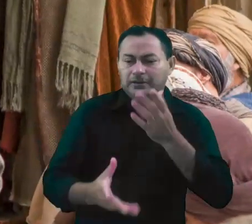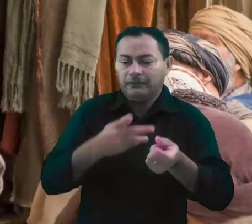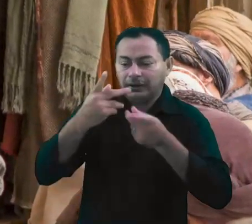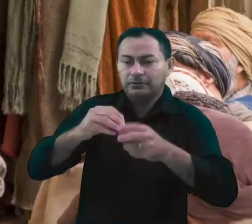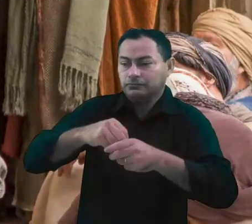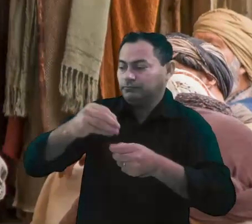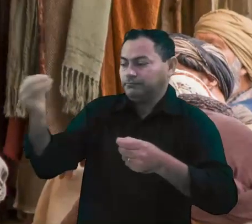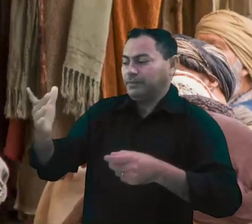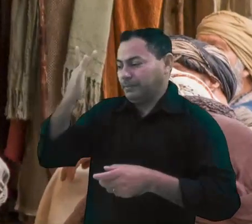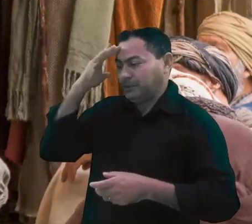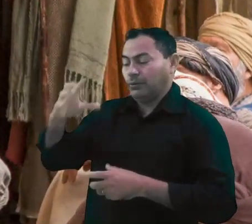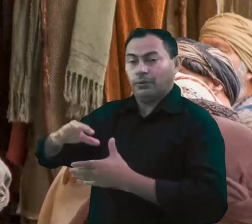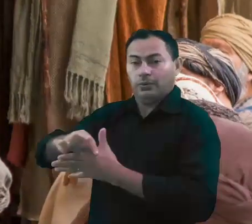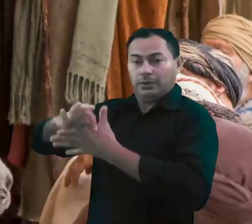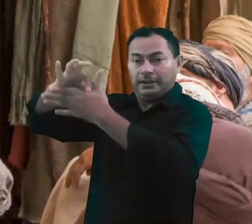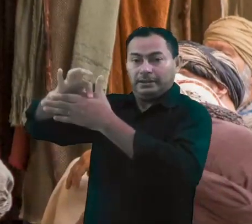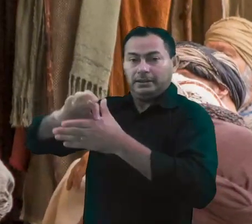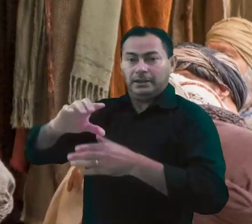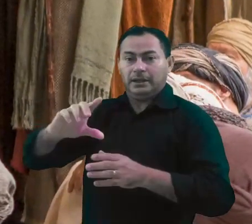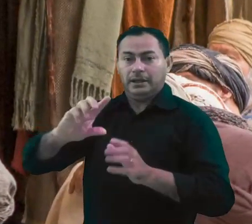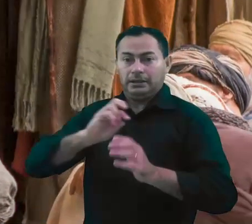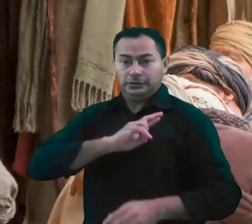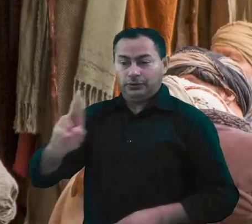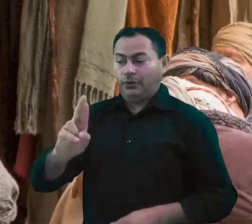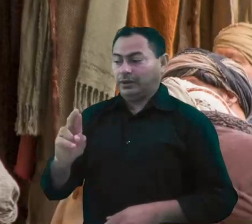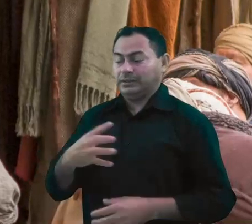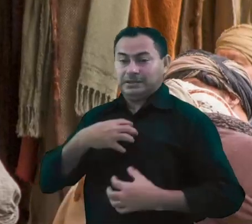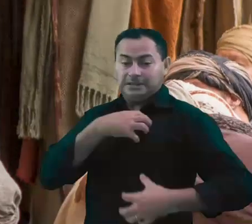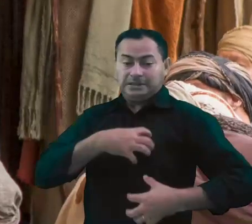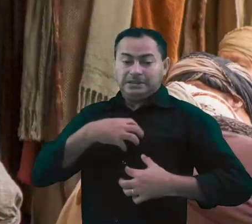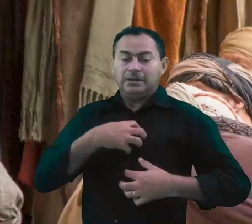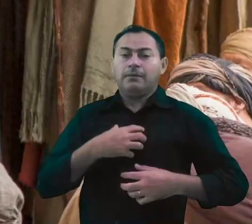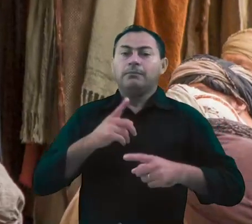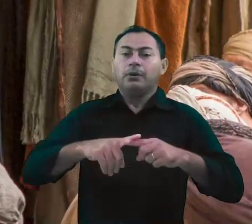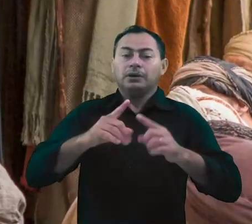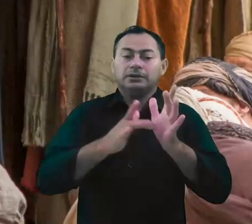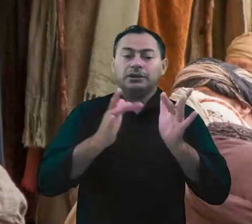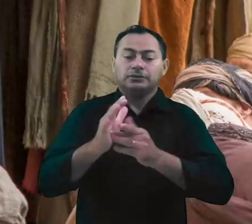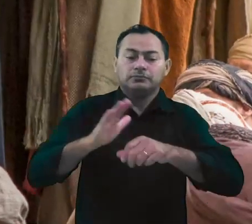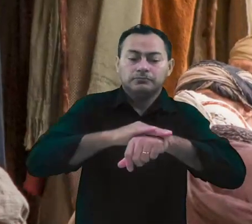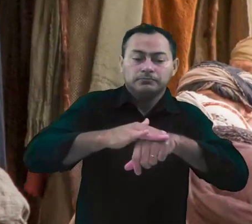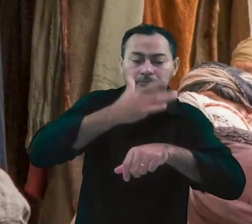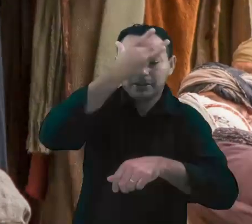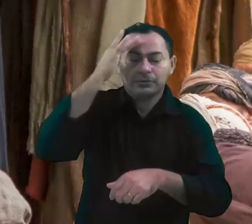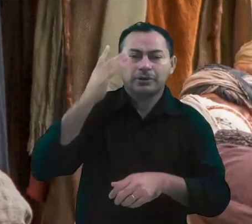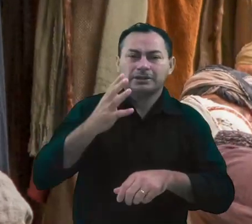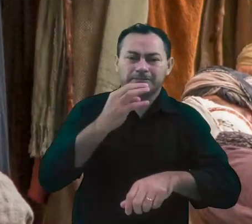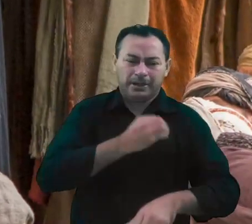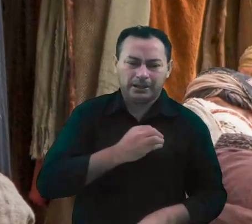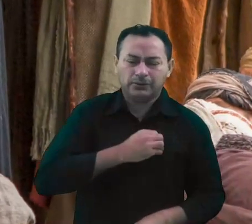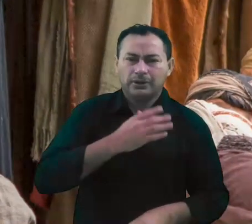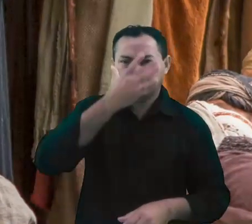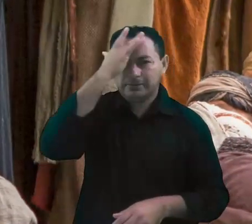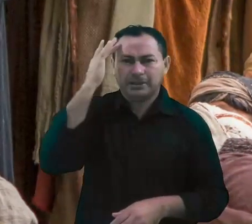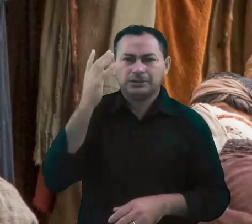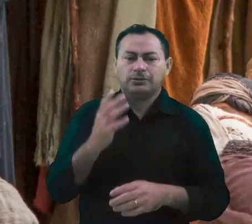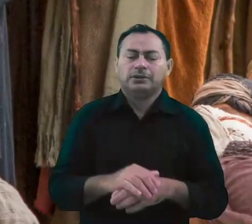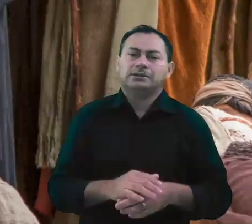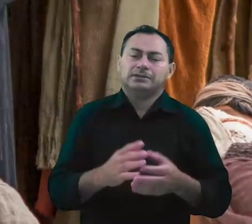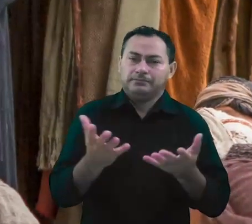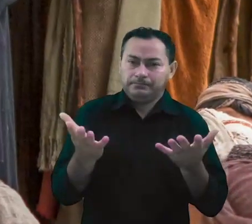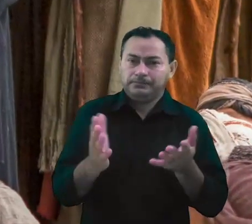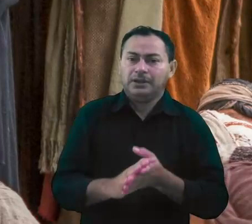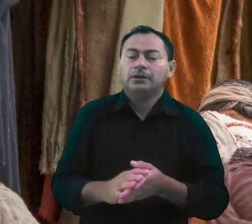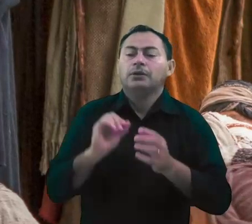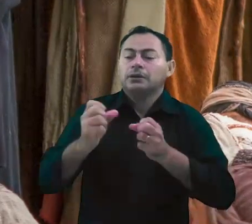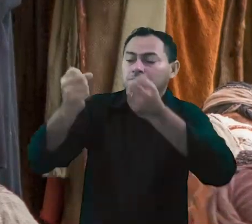externo. Eles estavam com raiva, porque Jesus estava se relacionando com os publicanos e pecadores. Além de explicar para